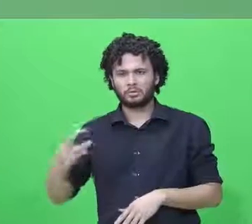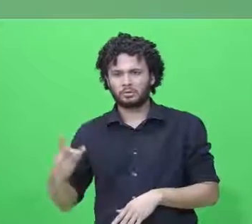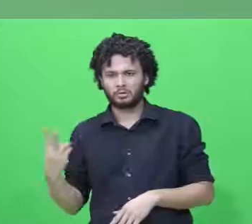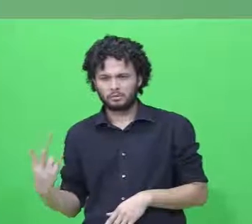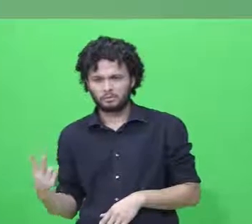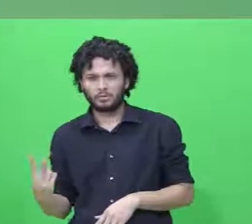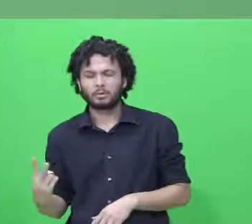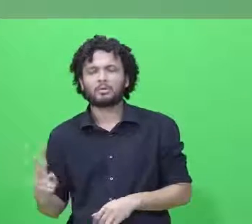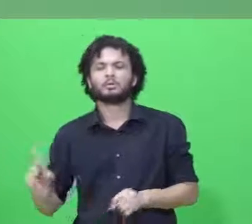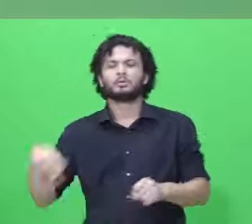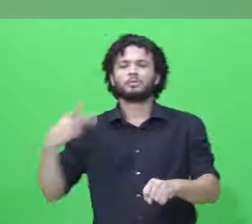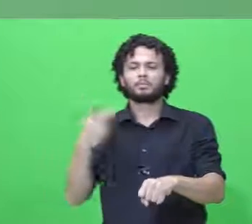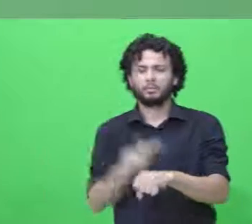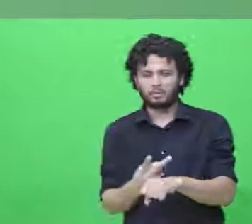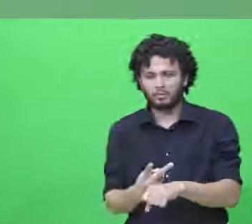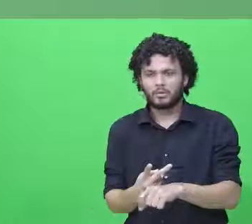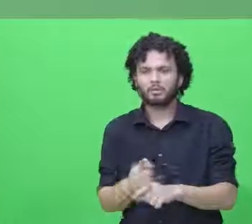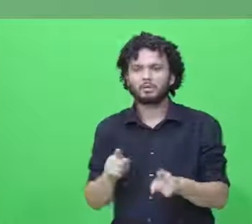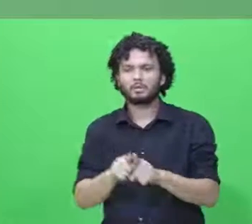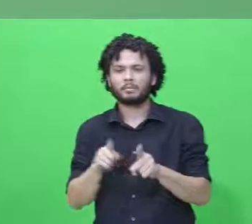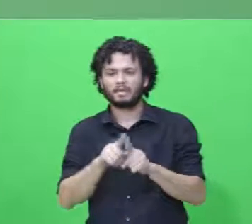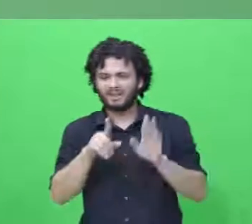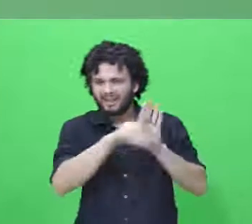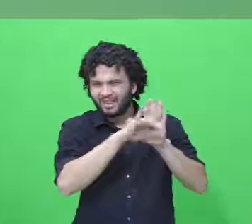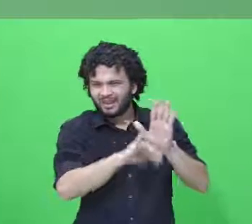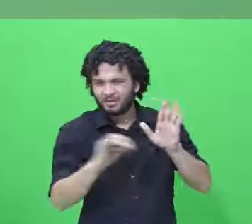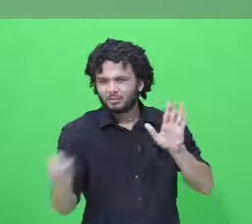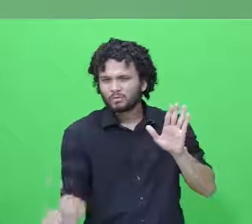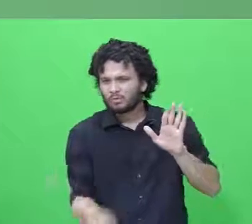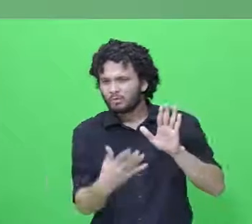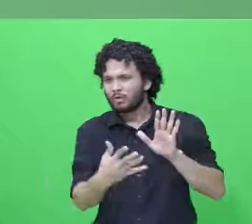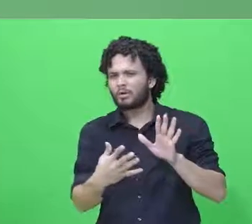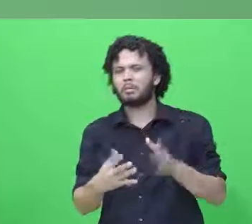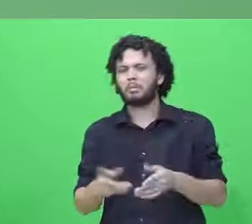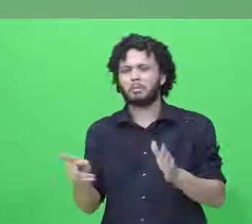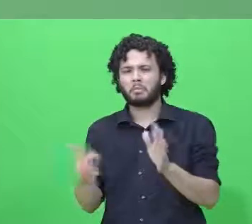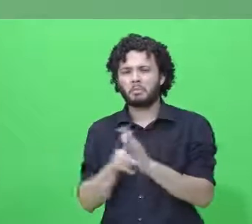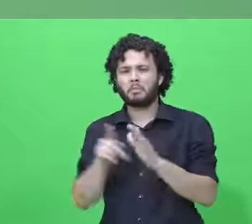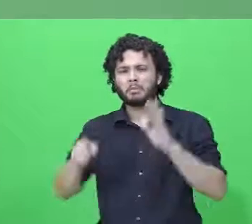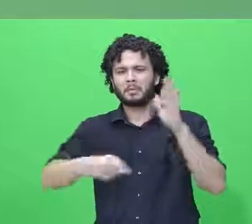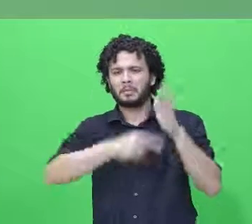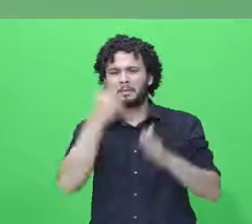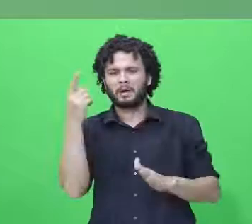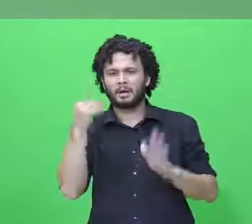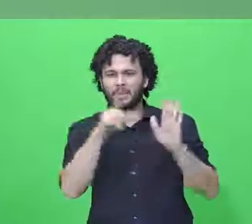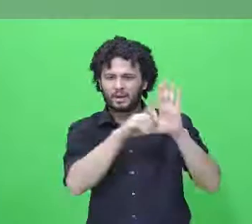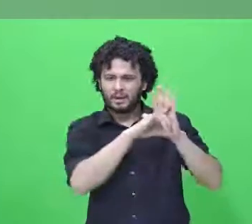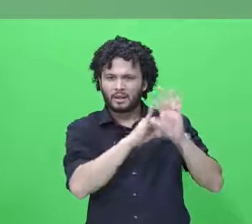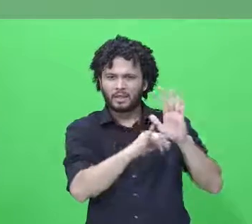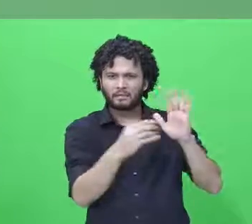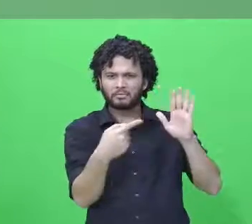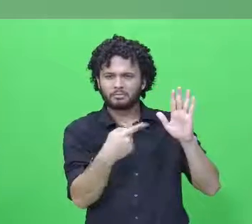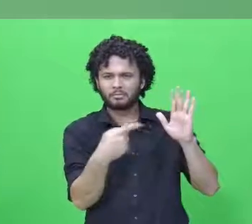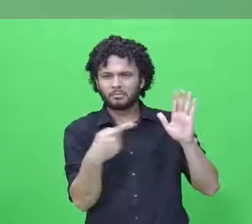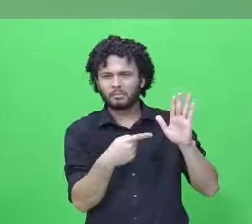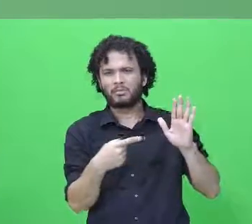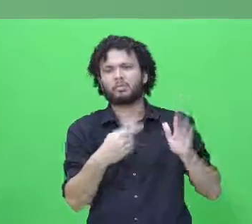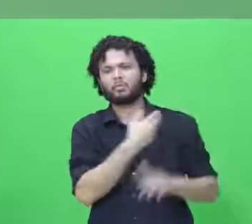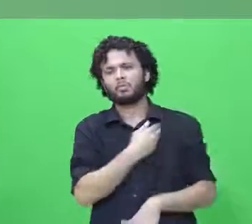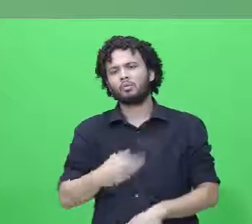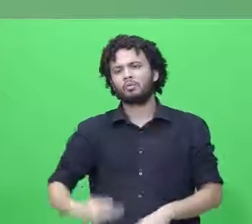logo depois faz então as leis, né, que é ligada então a primeira lei então que a gente vai ver, que é então do governo